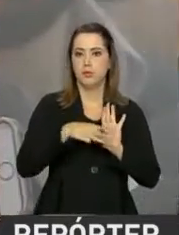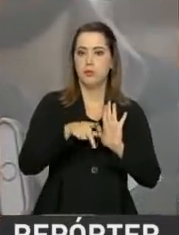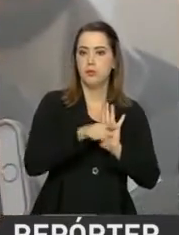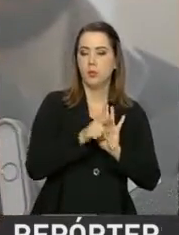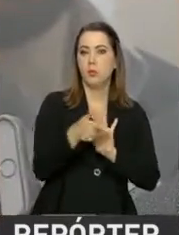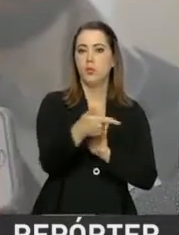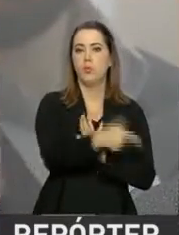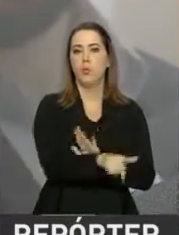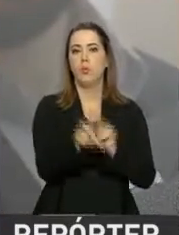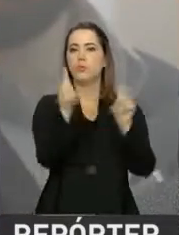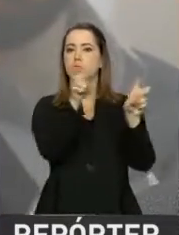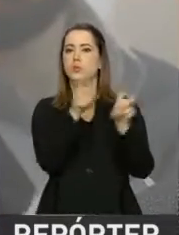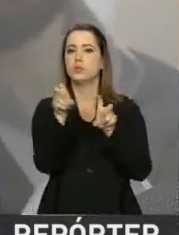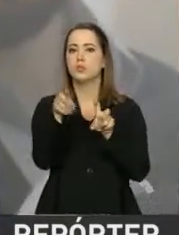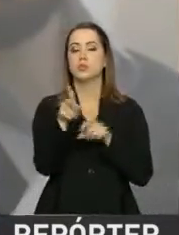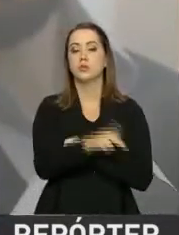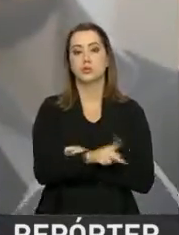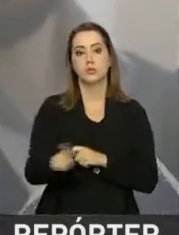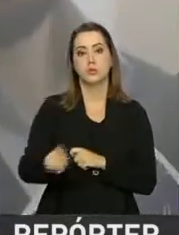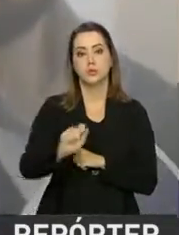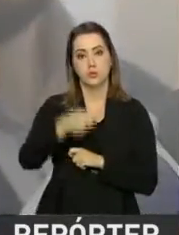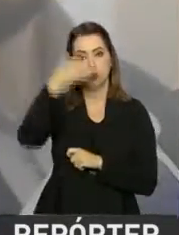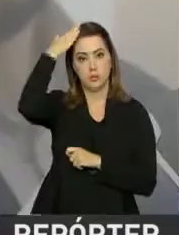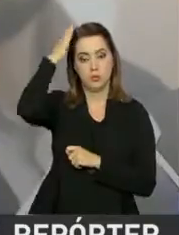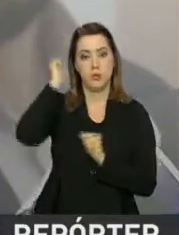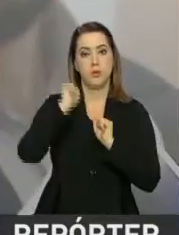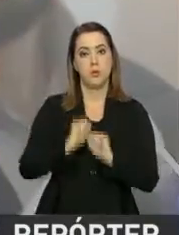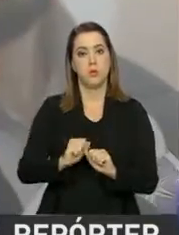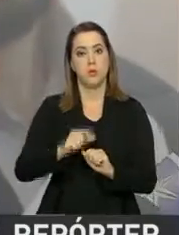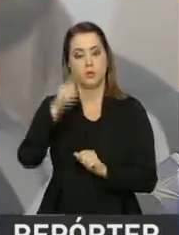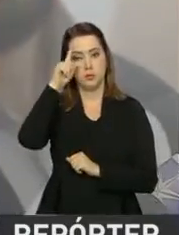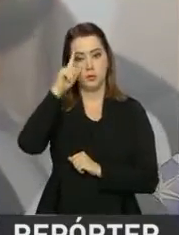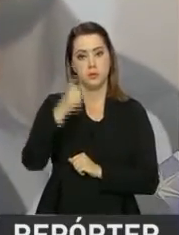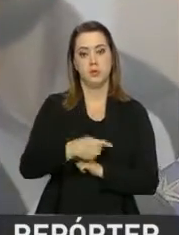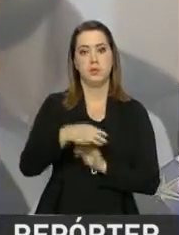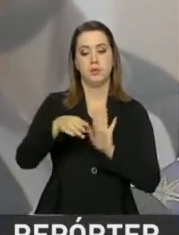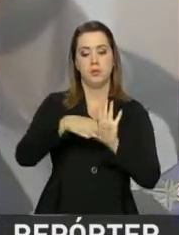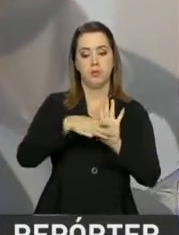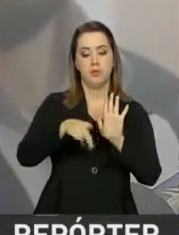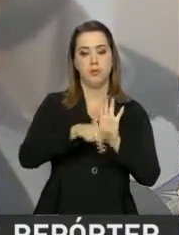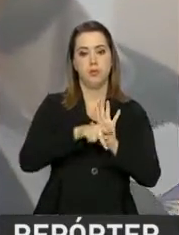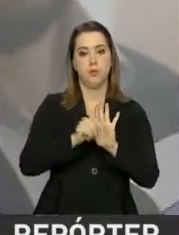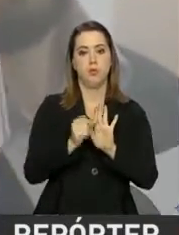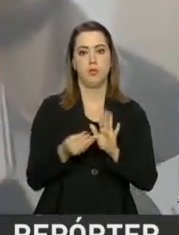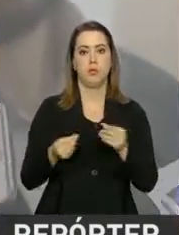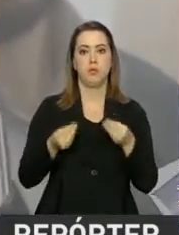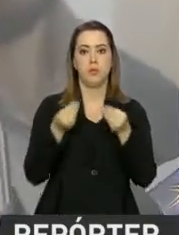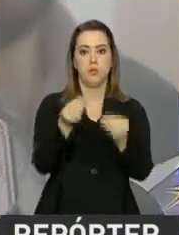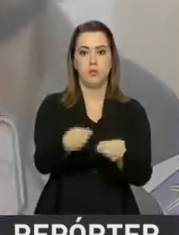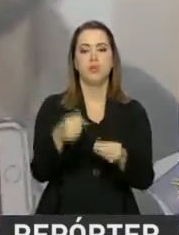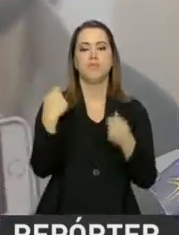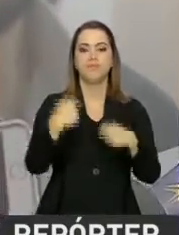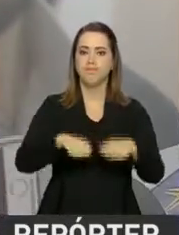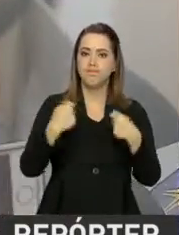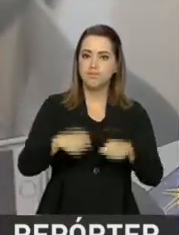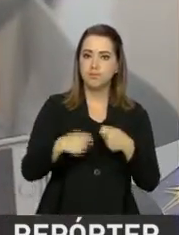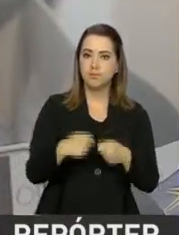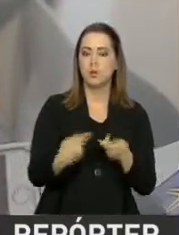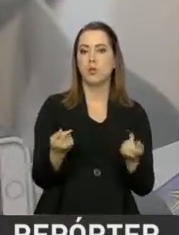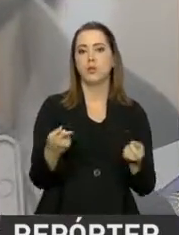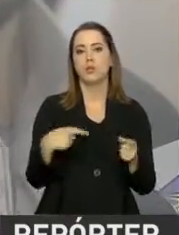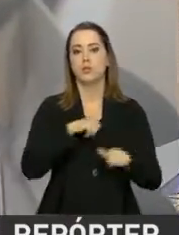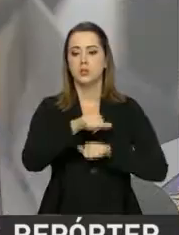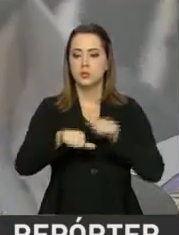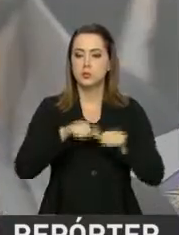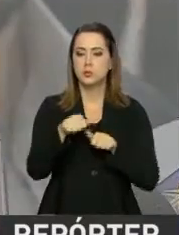ao outros temas o Presidente da República poderá até editar uma Medida Provisória para Auto GTA da Necessidade